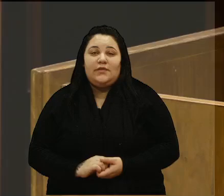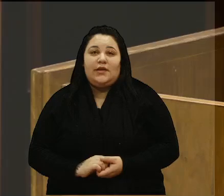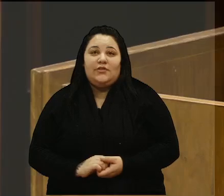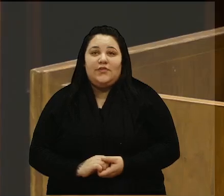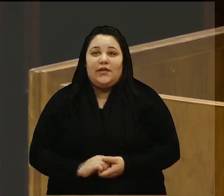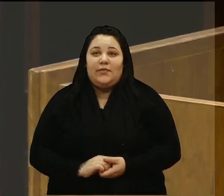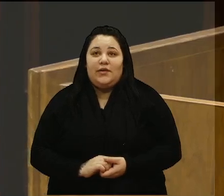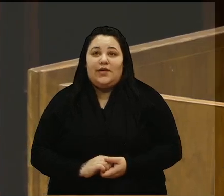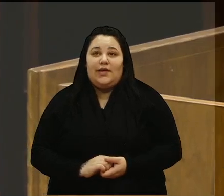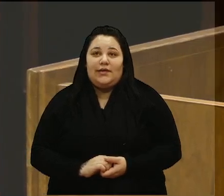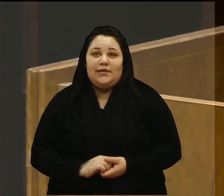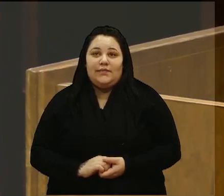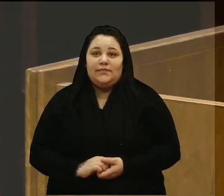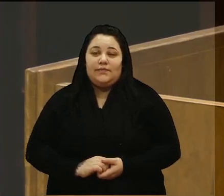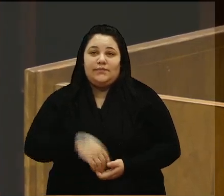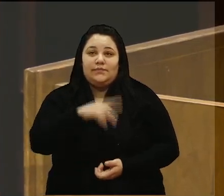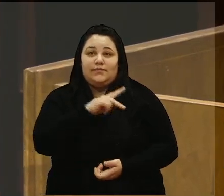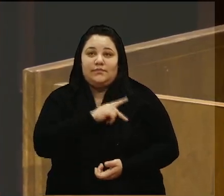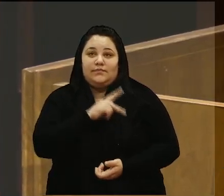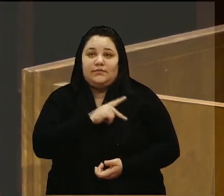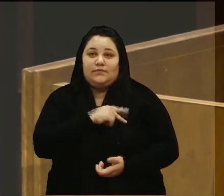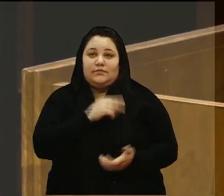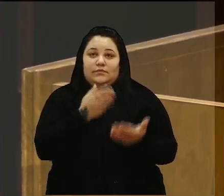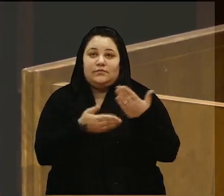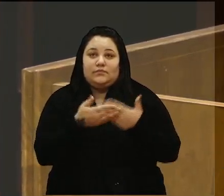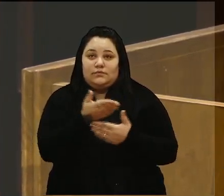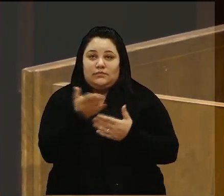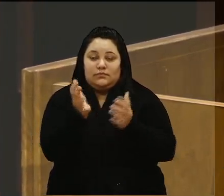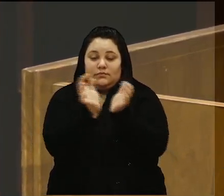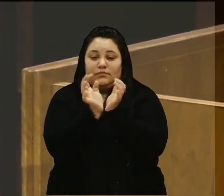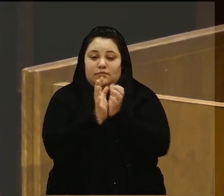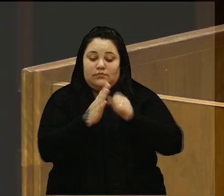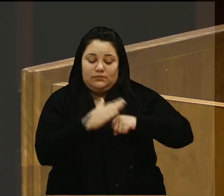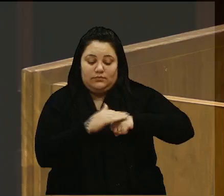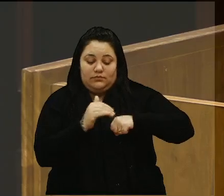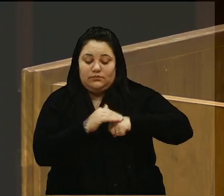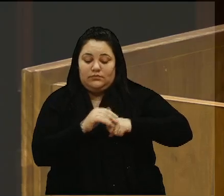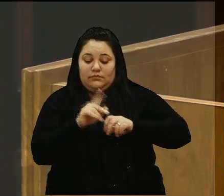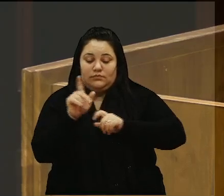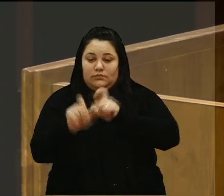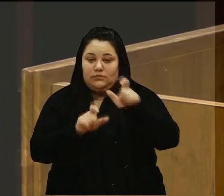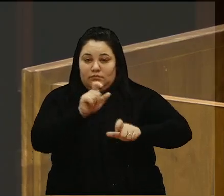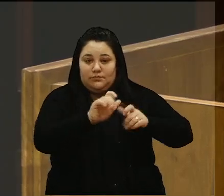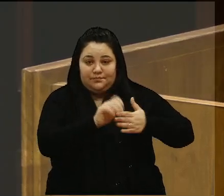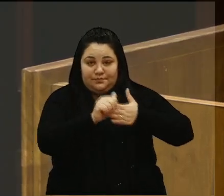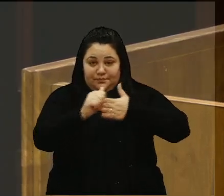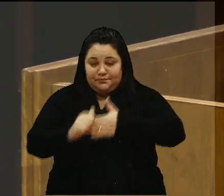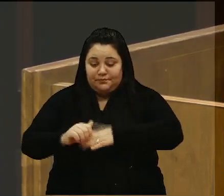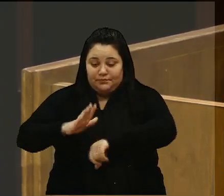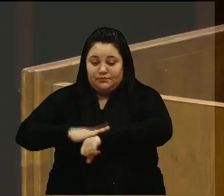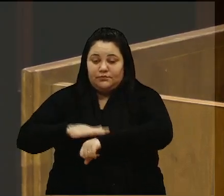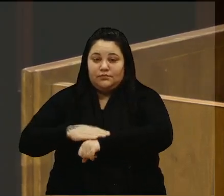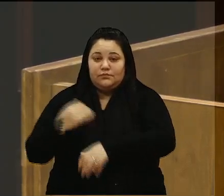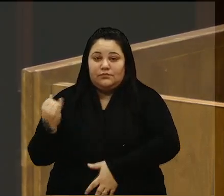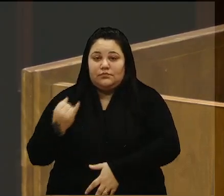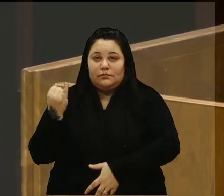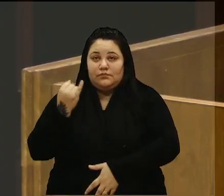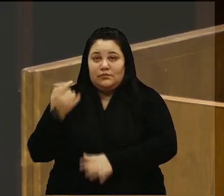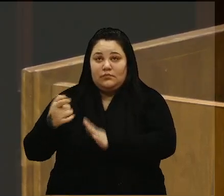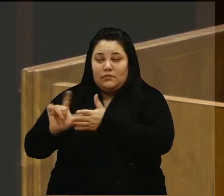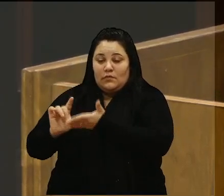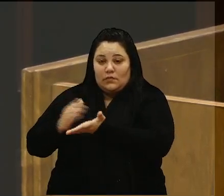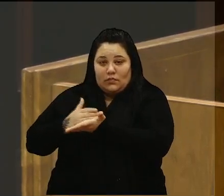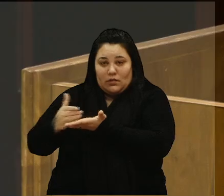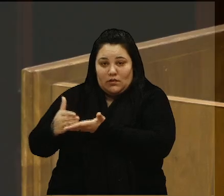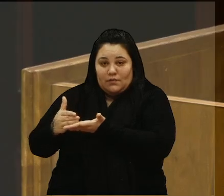Senhor presidente, nobres colegas, queridos cidadãos que nos acompanham nesse momento importante. Antes de